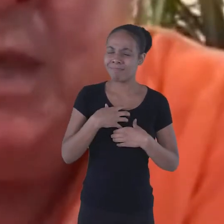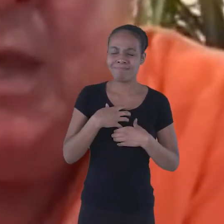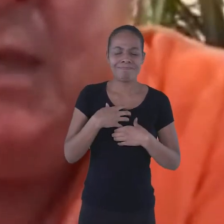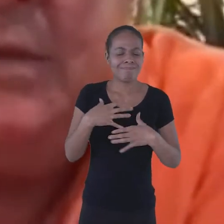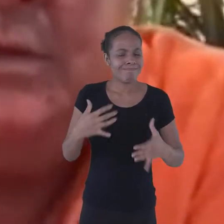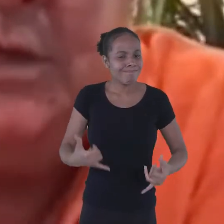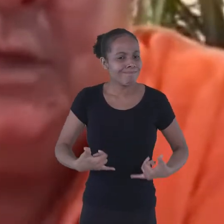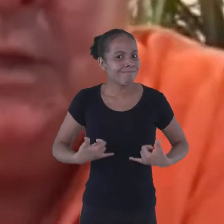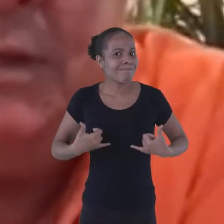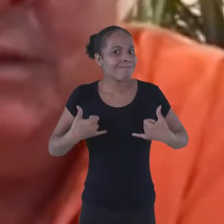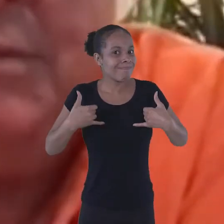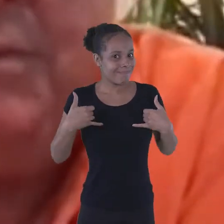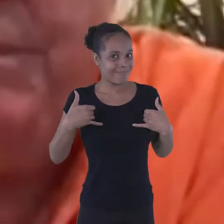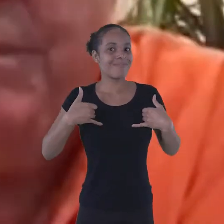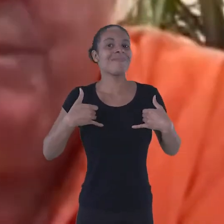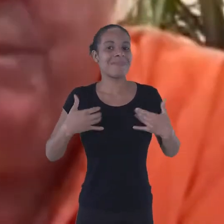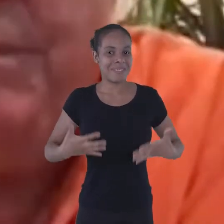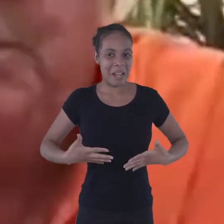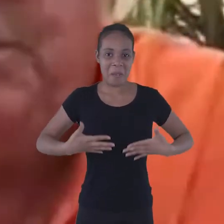honradíssimo de